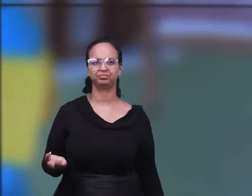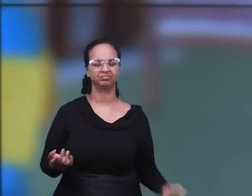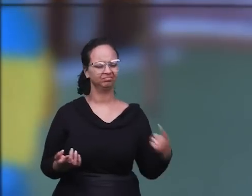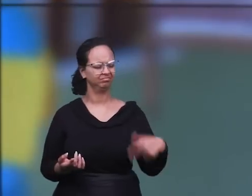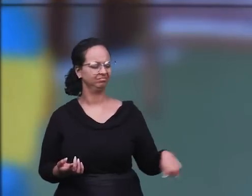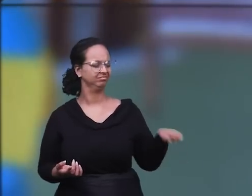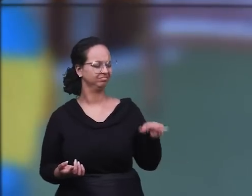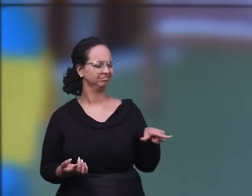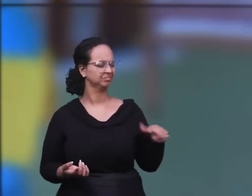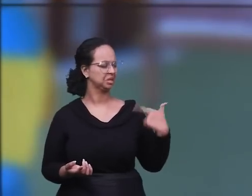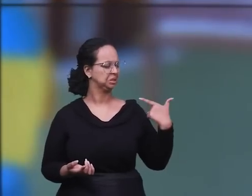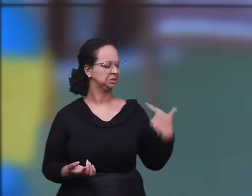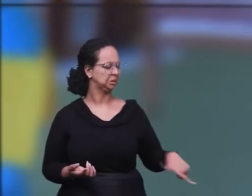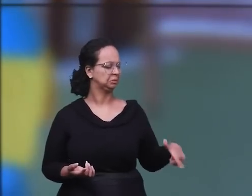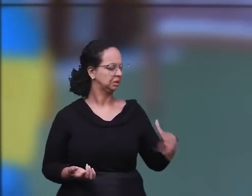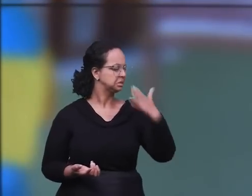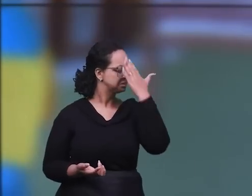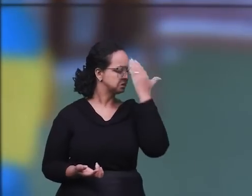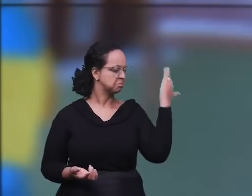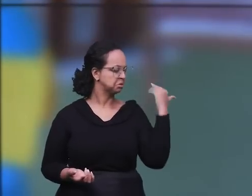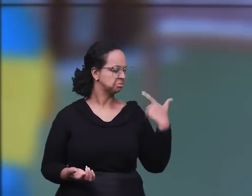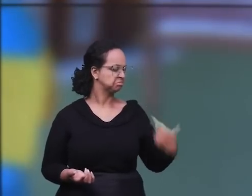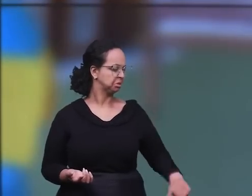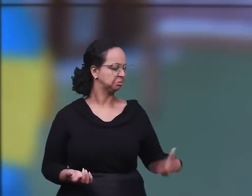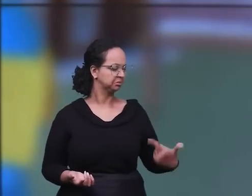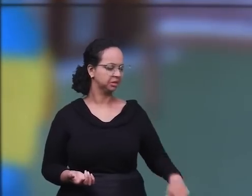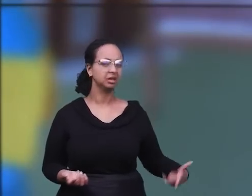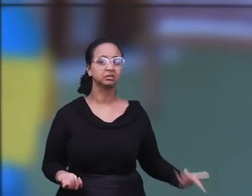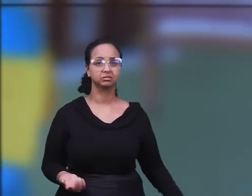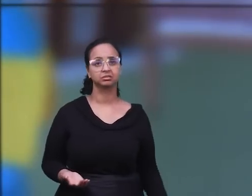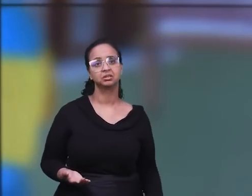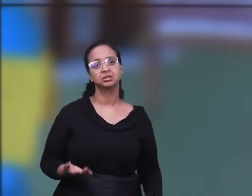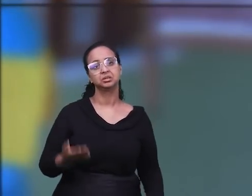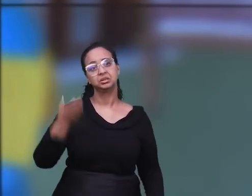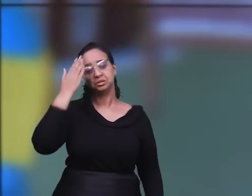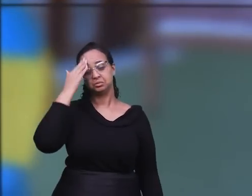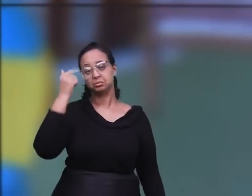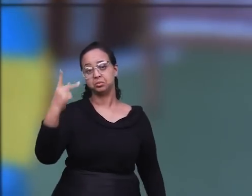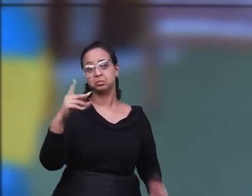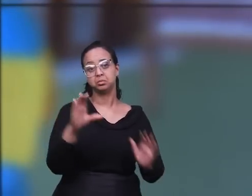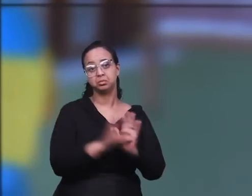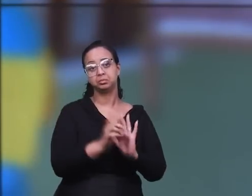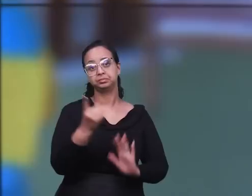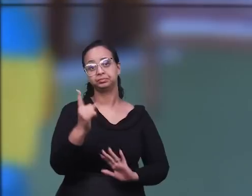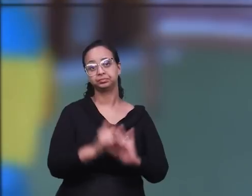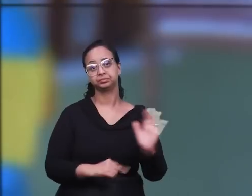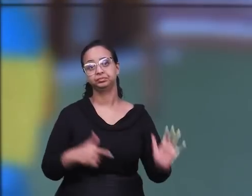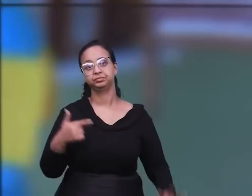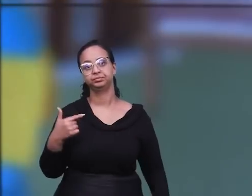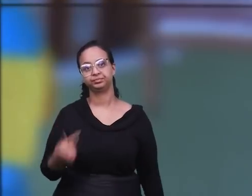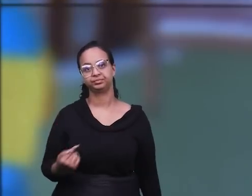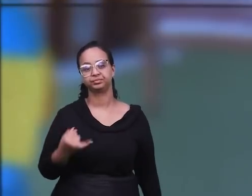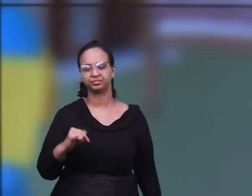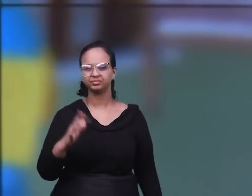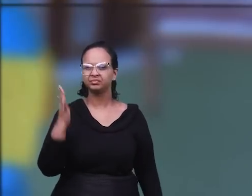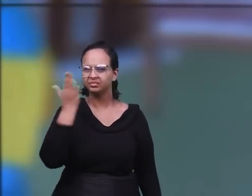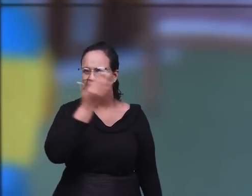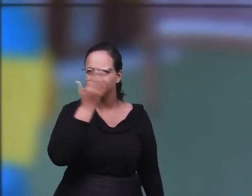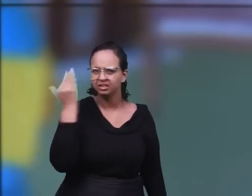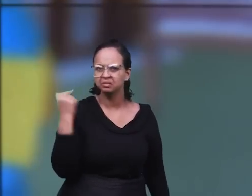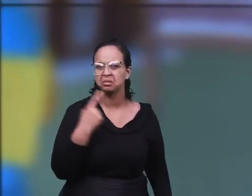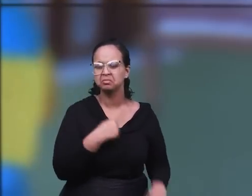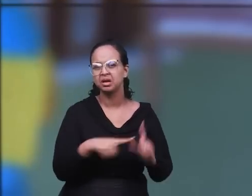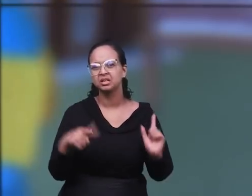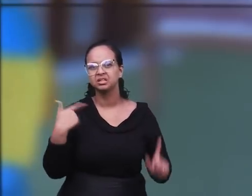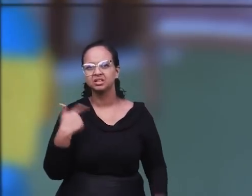loucos desprezam a sabedoria e a instrução. Está em Provérbios 1:7. Quem teme a Deus é sábio, mas aquele que